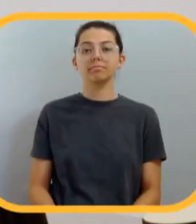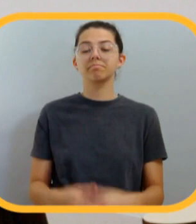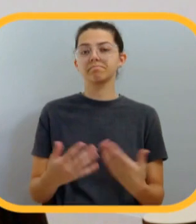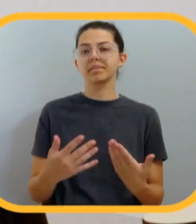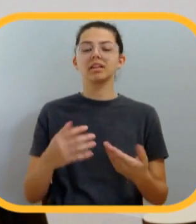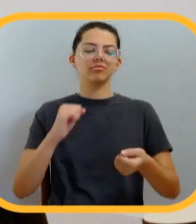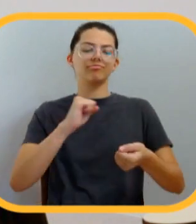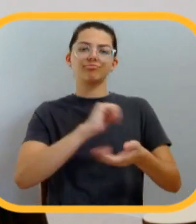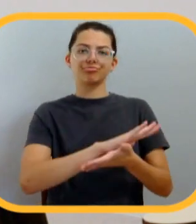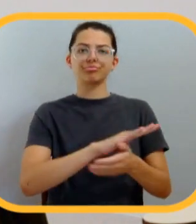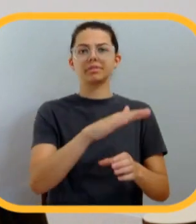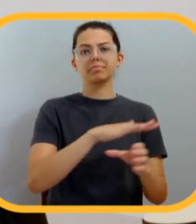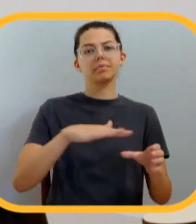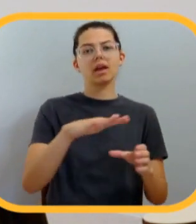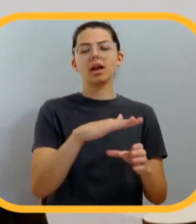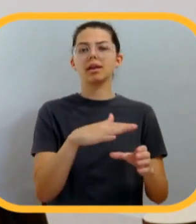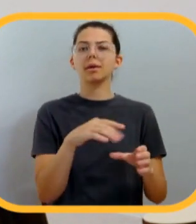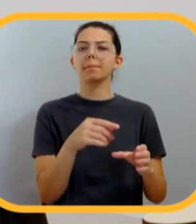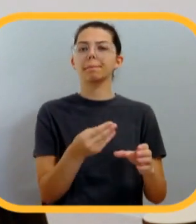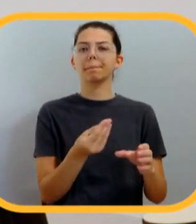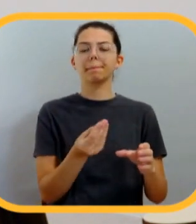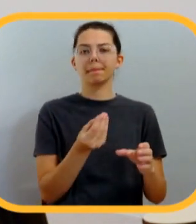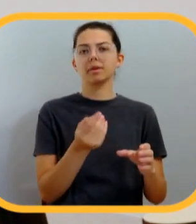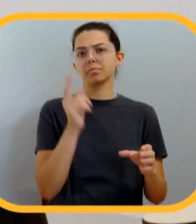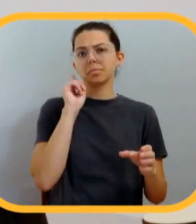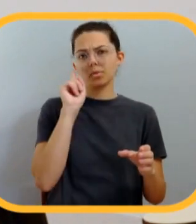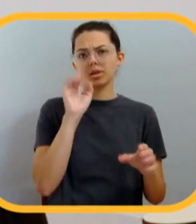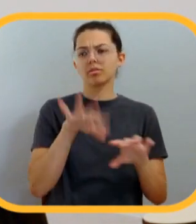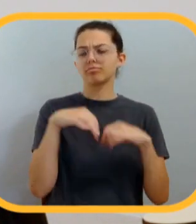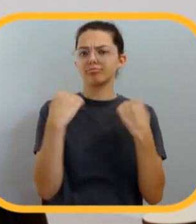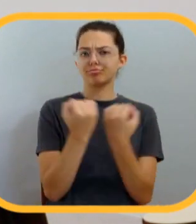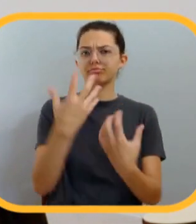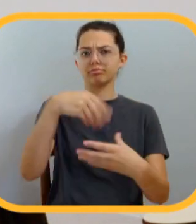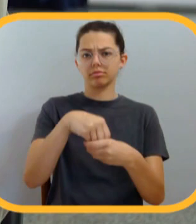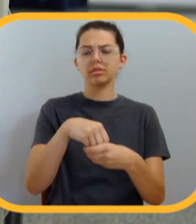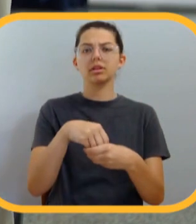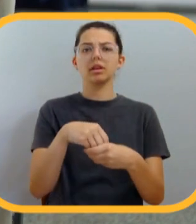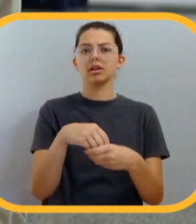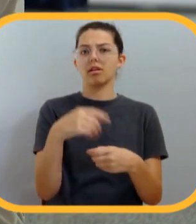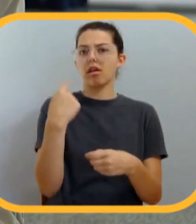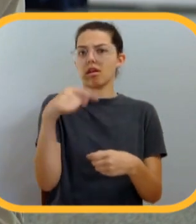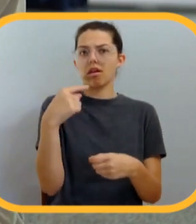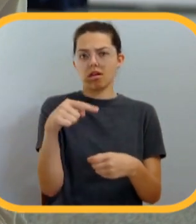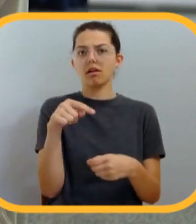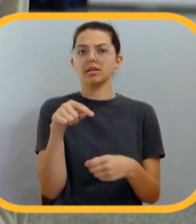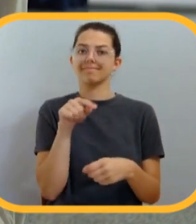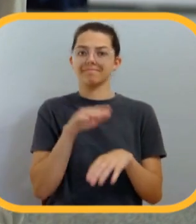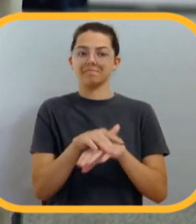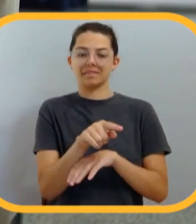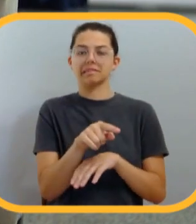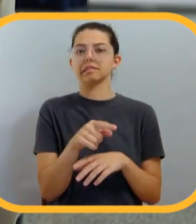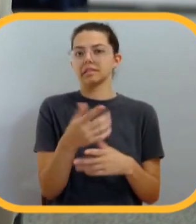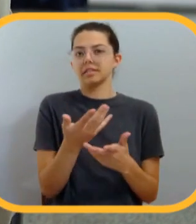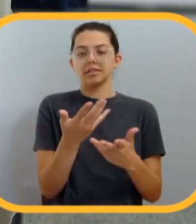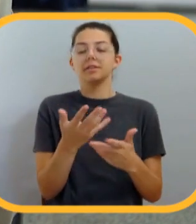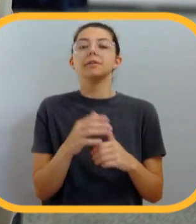Eu diria que o jornalismo é um campo que tem a sua pertinência na sociedade e é único nesse sentido.